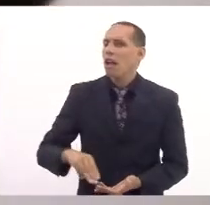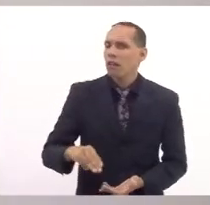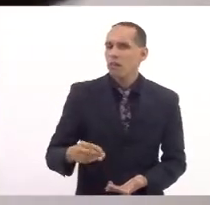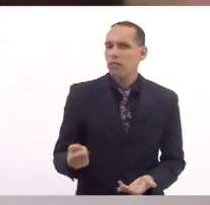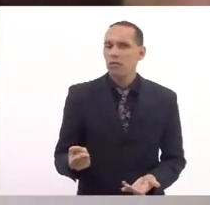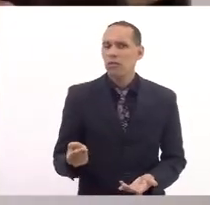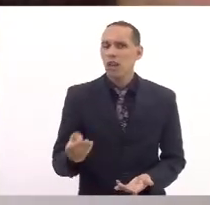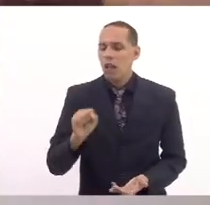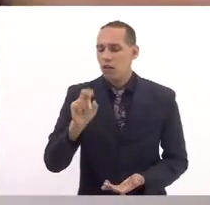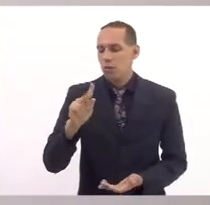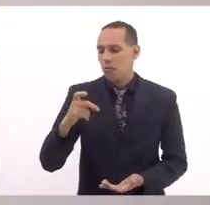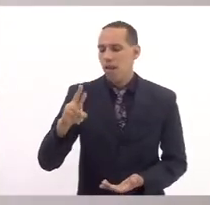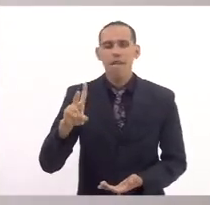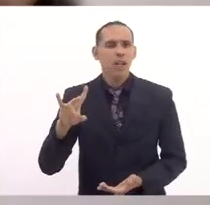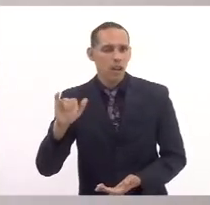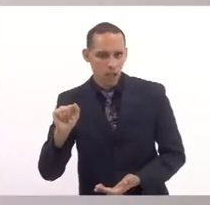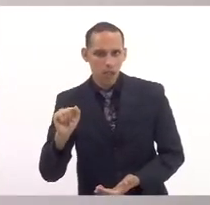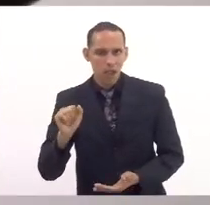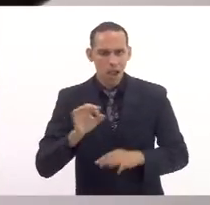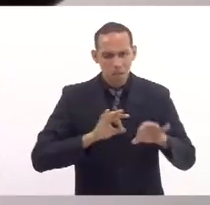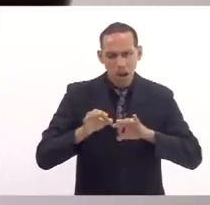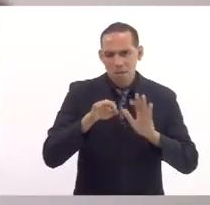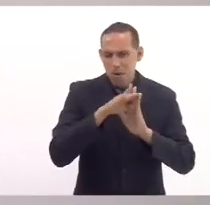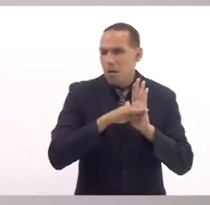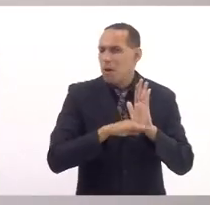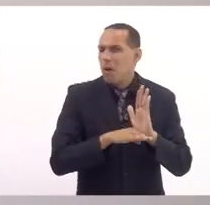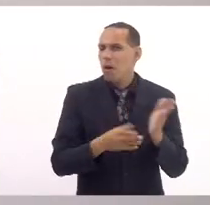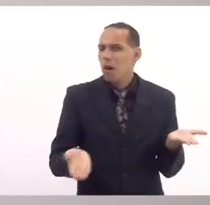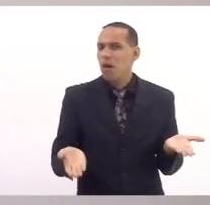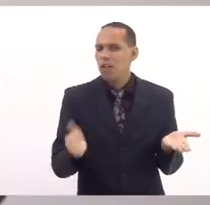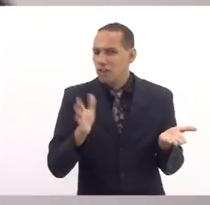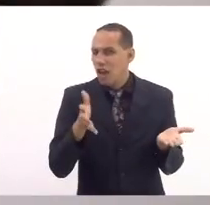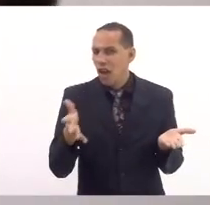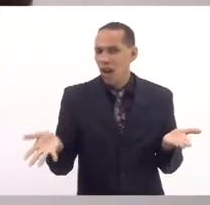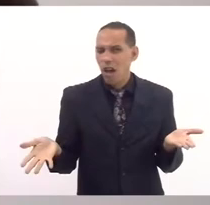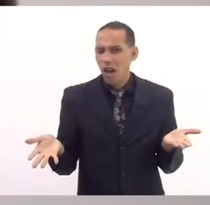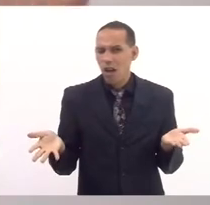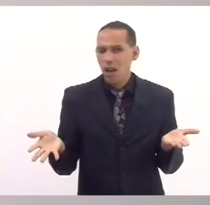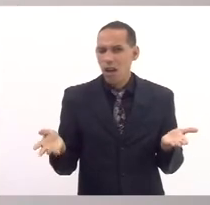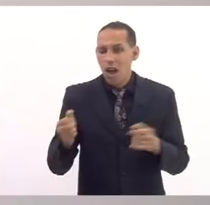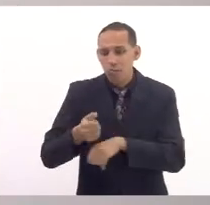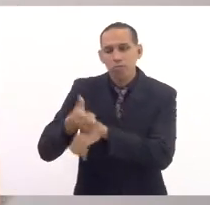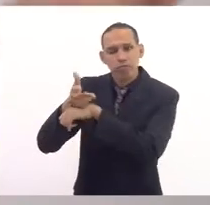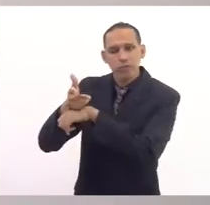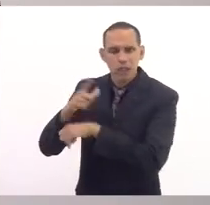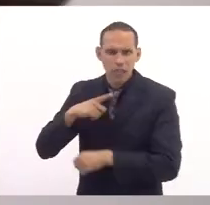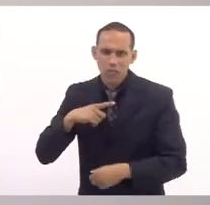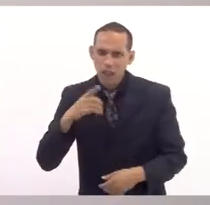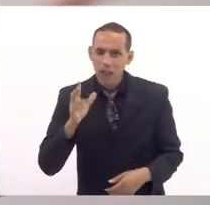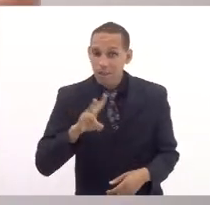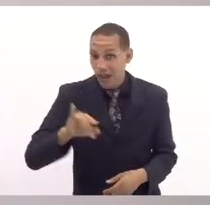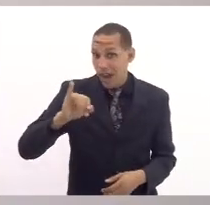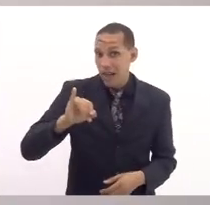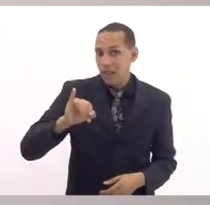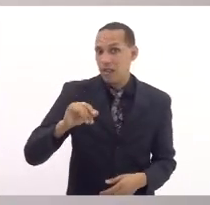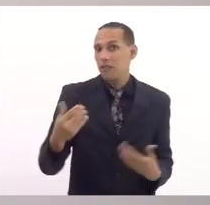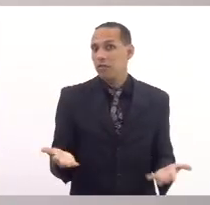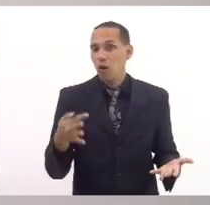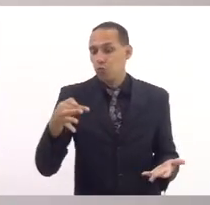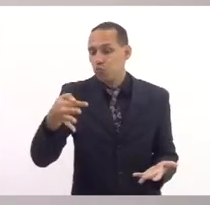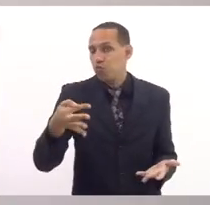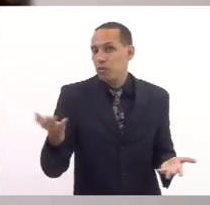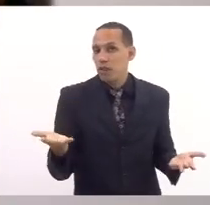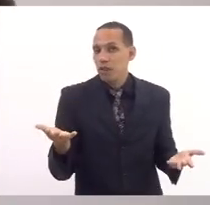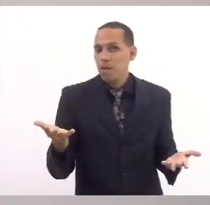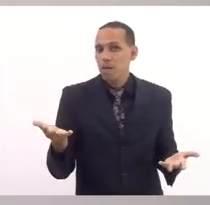Supervia já colocou, ou já se programou para colocar as câmeras de imagem para que se possa ter o controle do